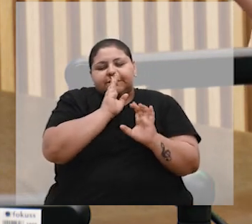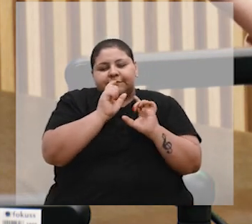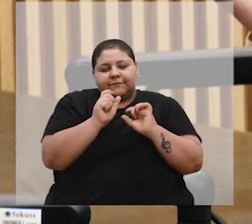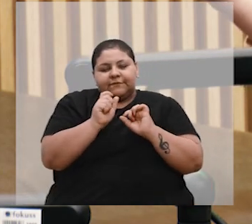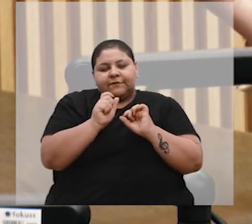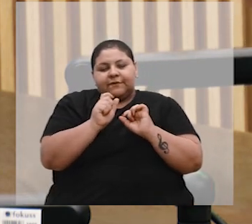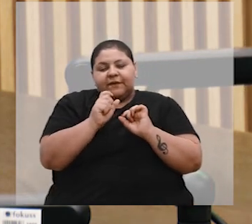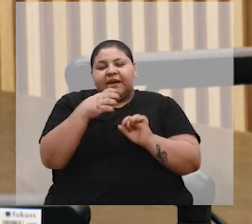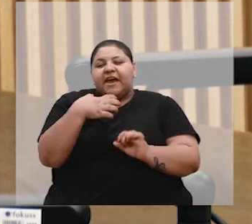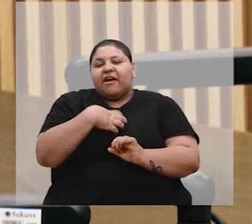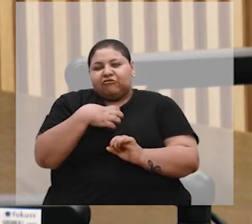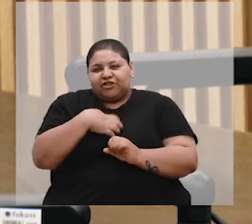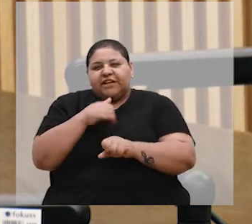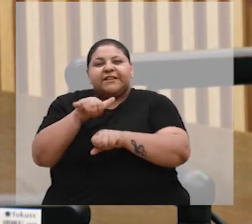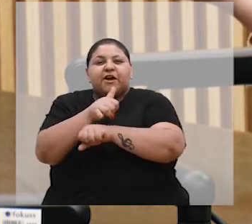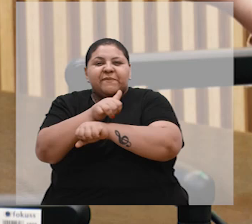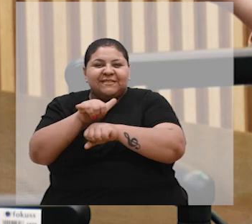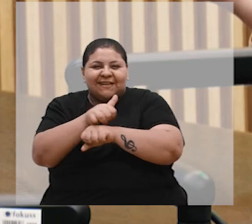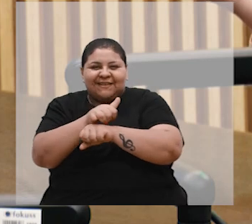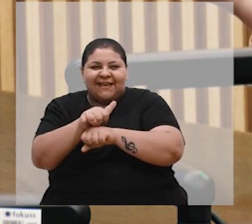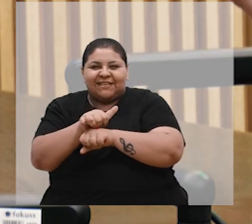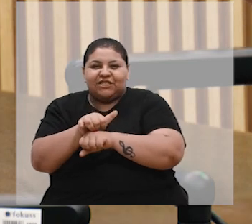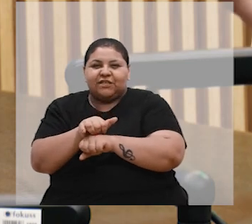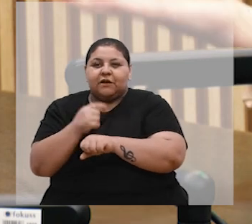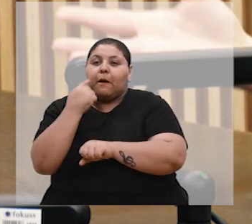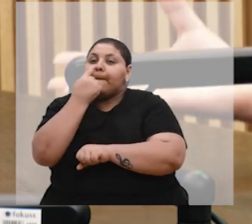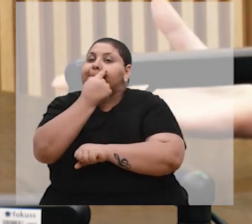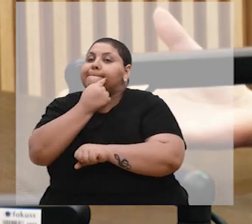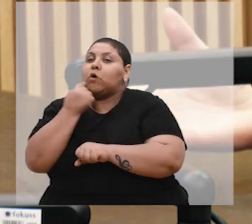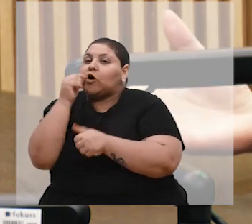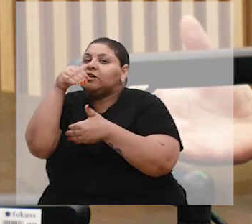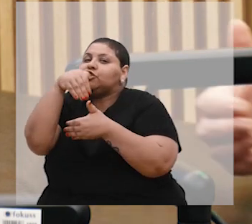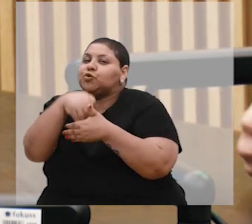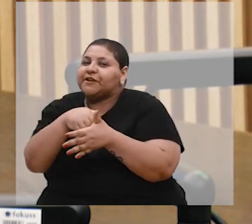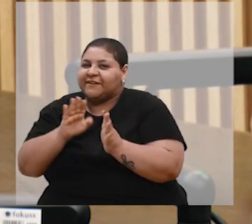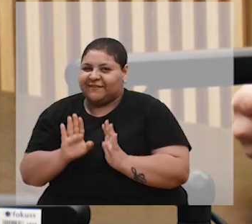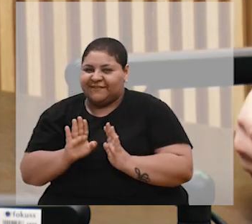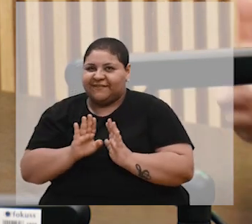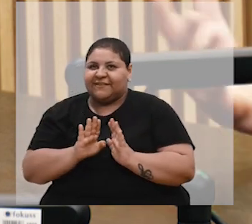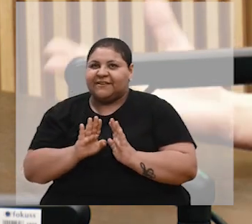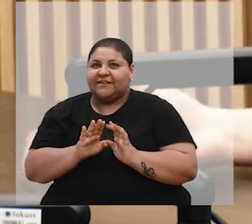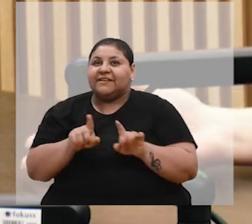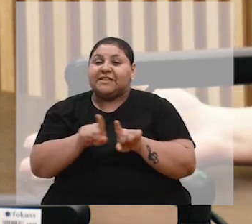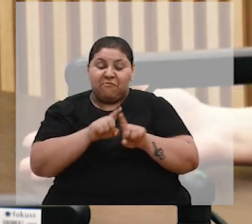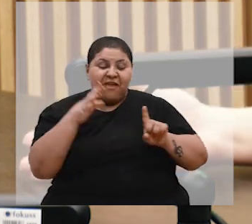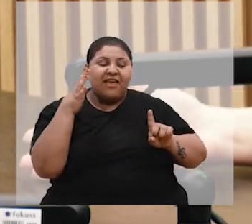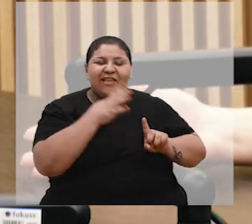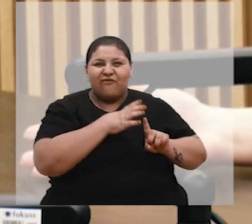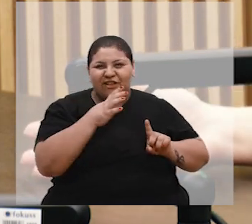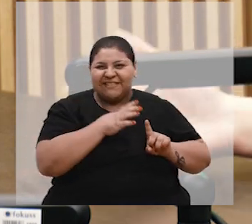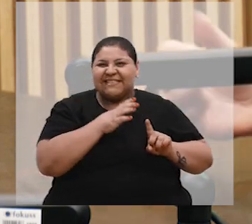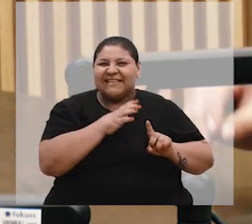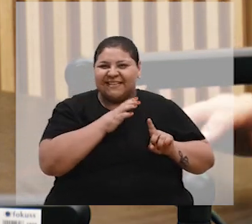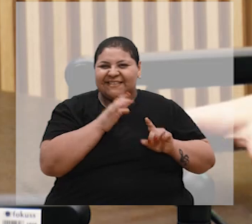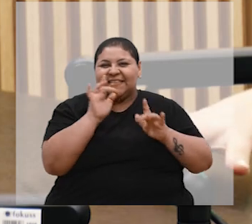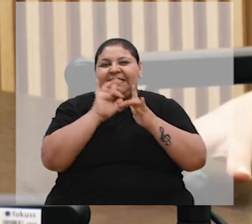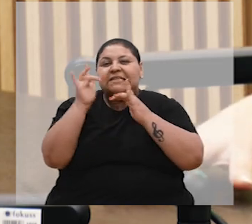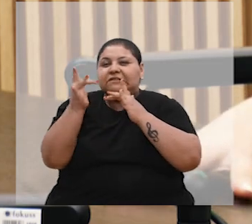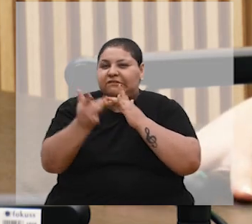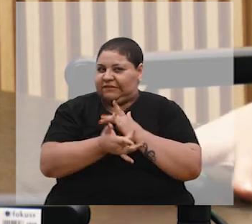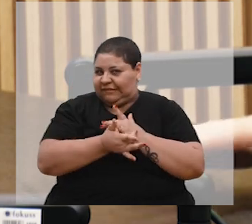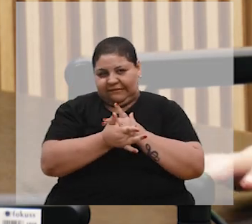fazendo boca de urna, né? E por que então a boca de urna digital? Porque da mesma maneira hoje se influencia muito pelas redes sociais, e